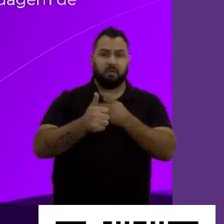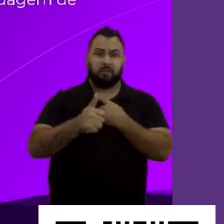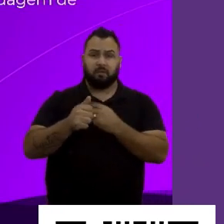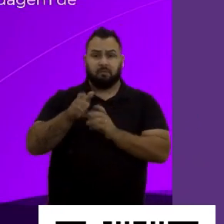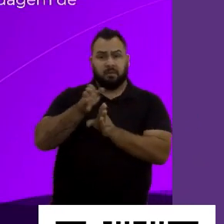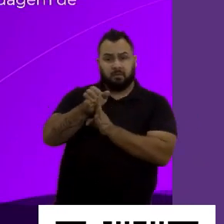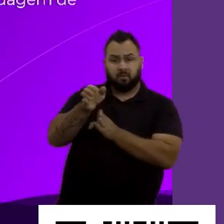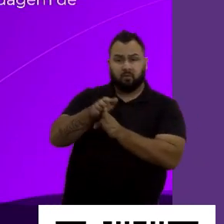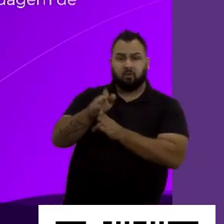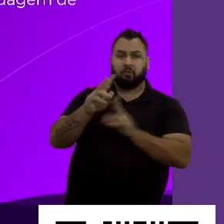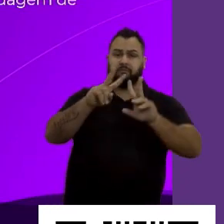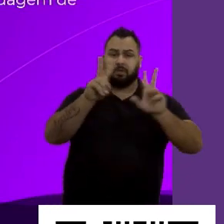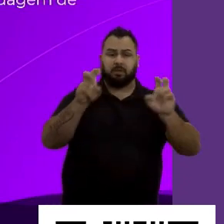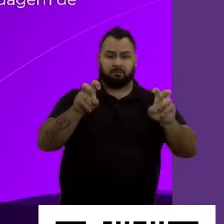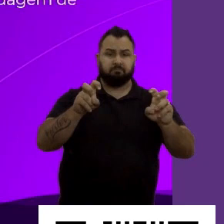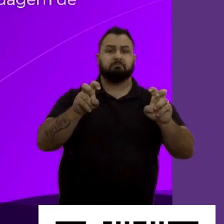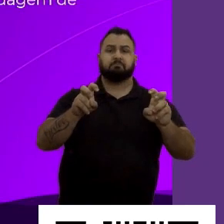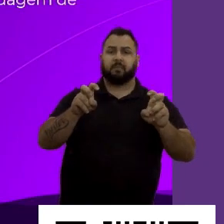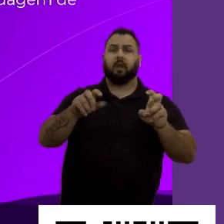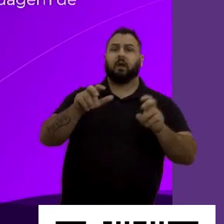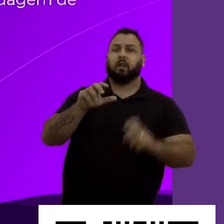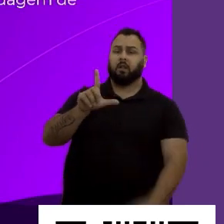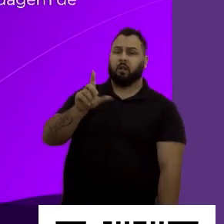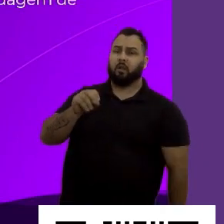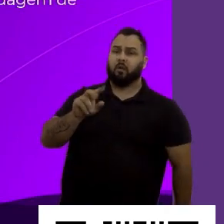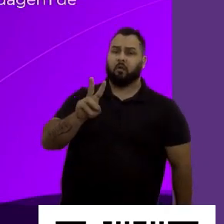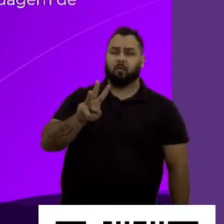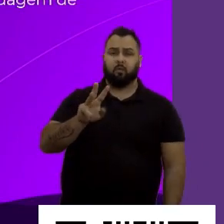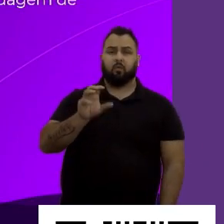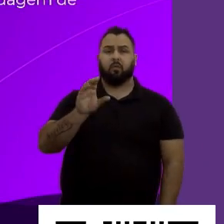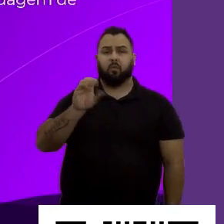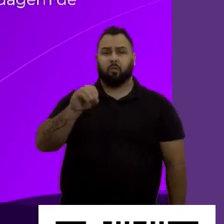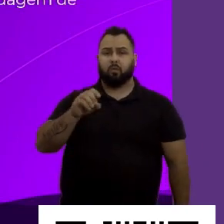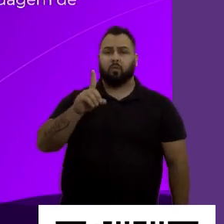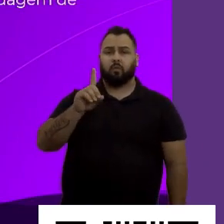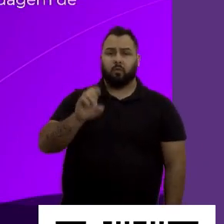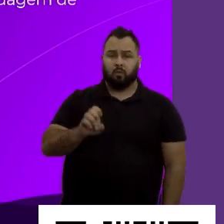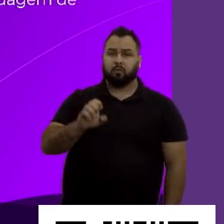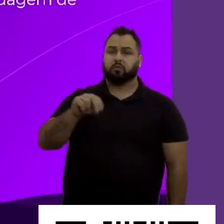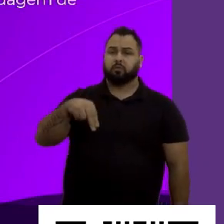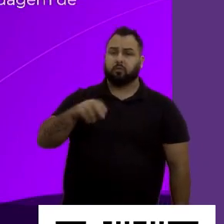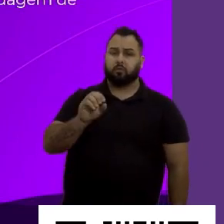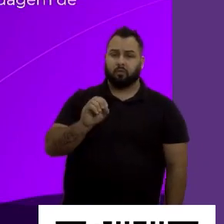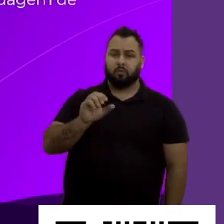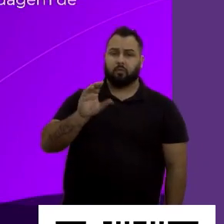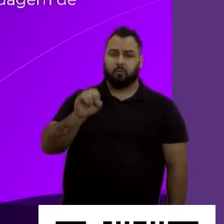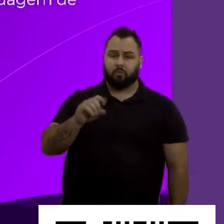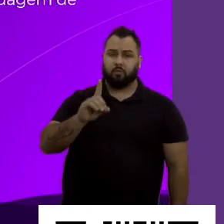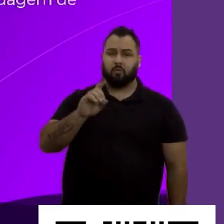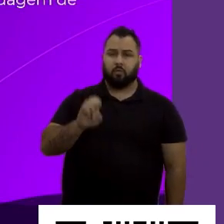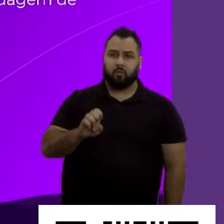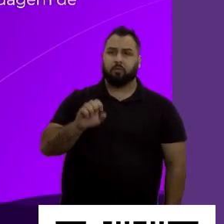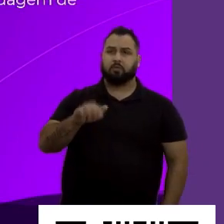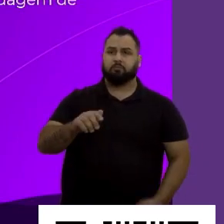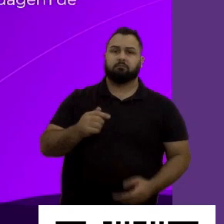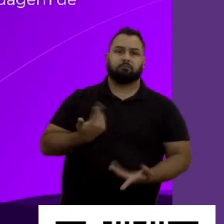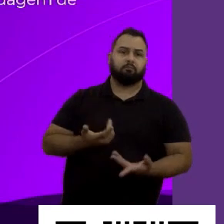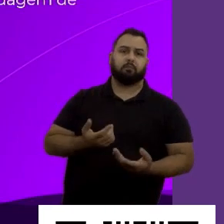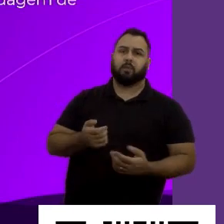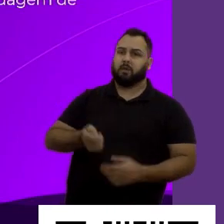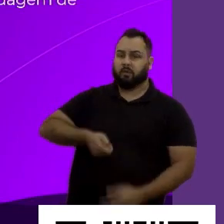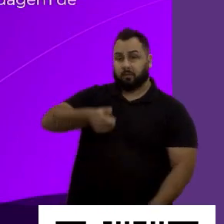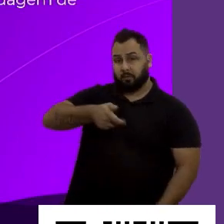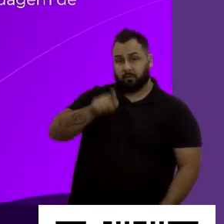E locode então assim quer dar uma olhada só por para conhecer mais Recomendo o YouTube dele